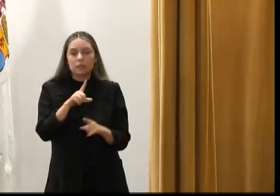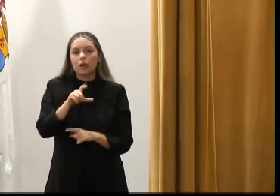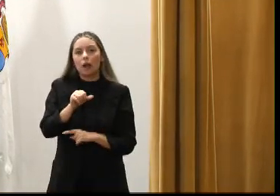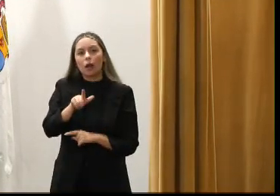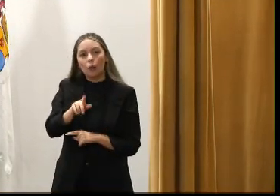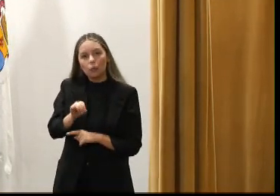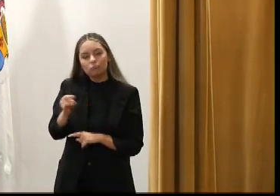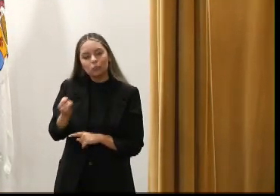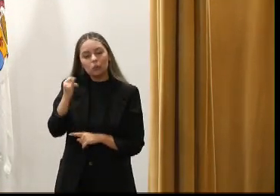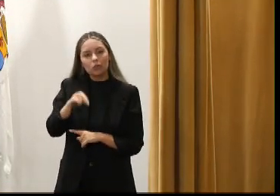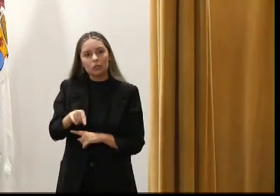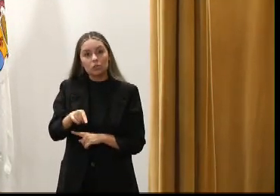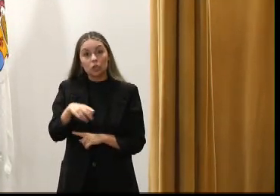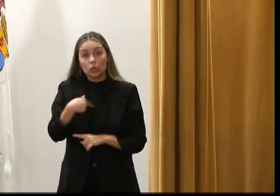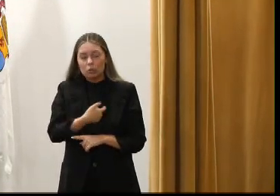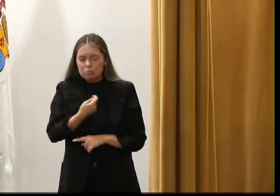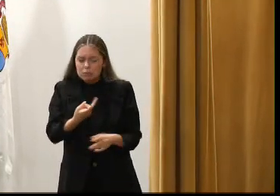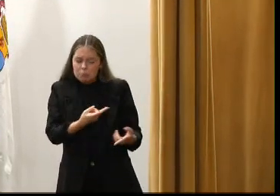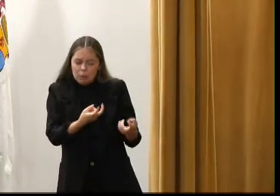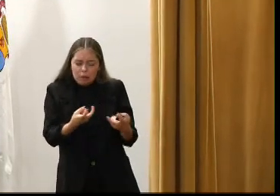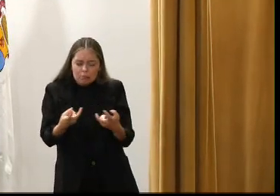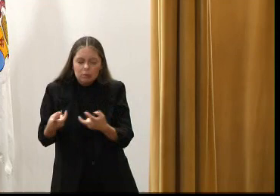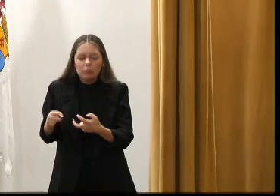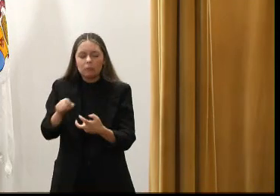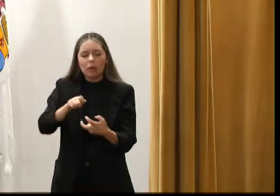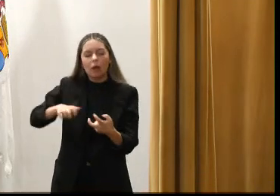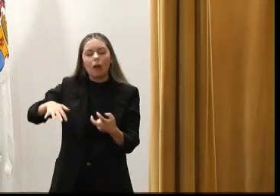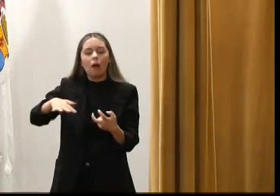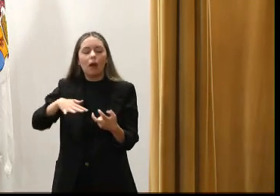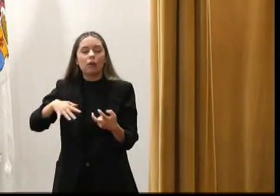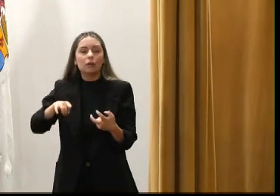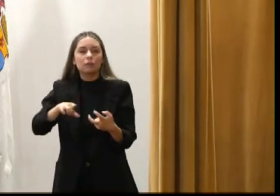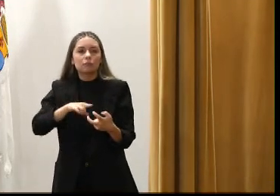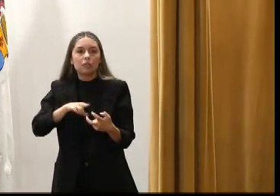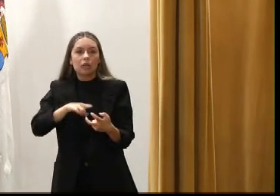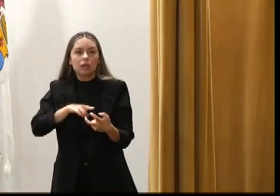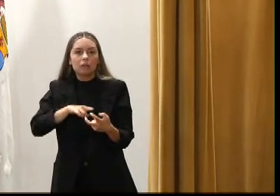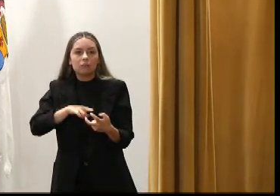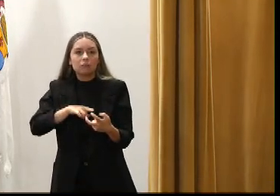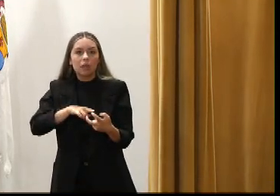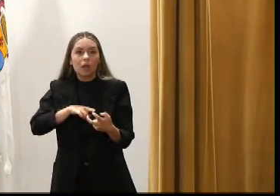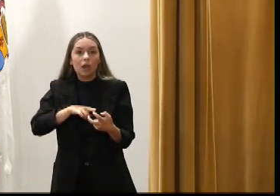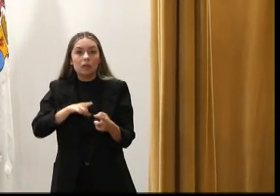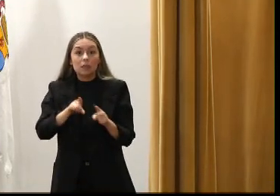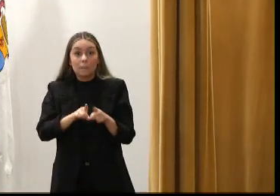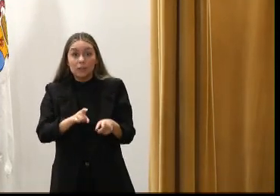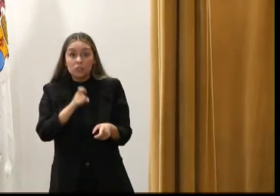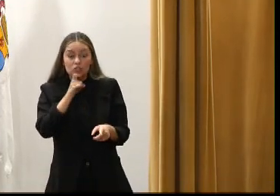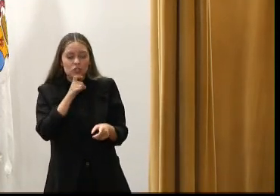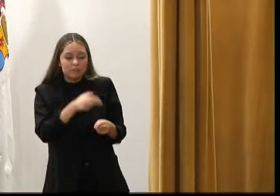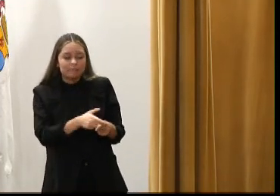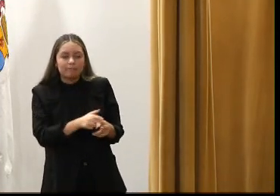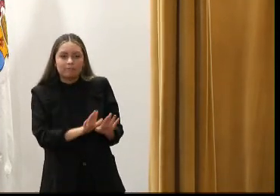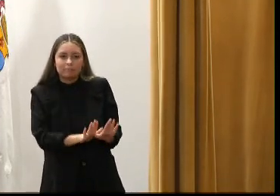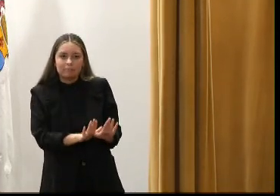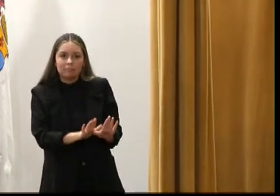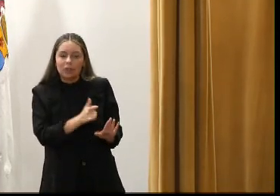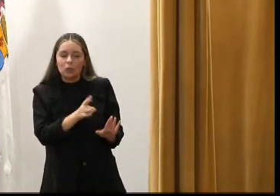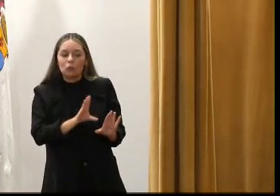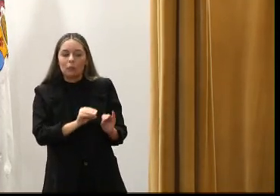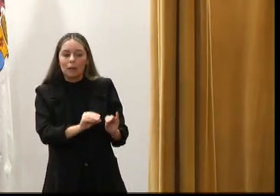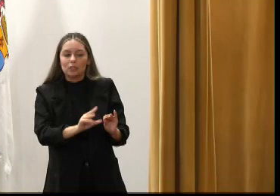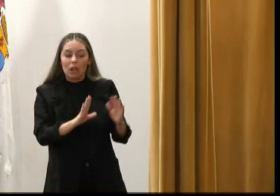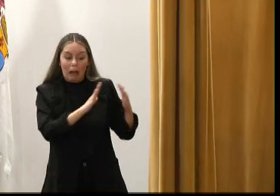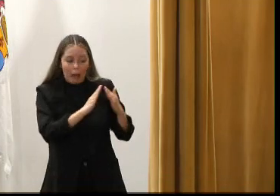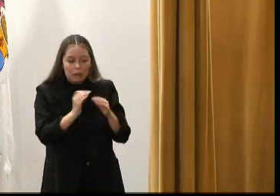temos que, de fato, mapear essas áreas e congelá-las sem ocupação,